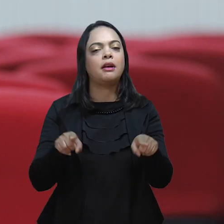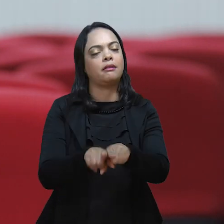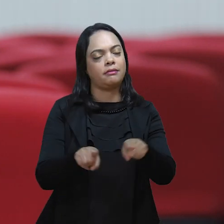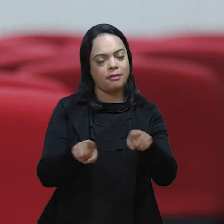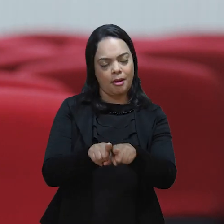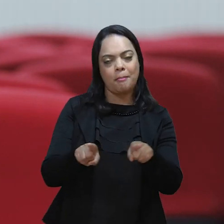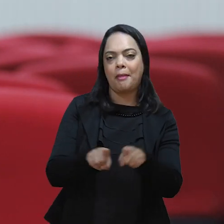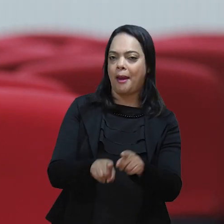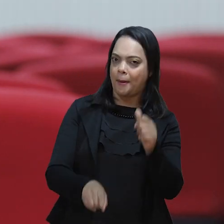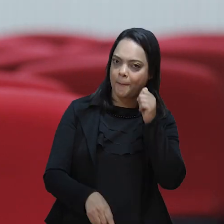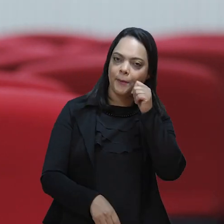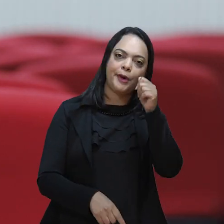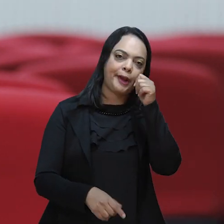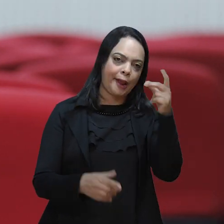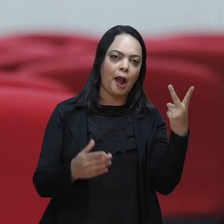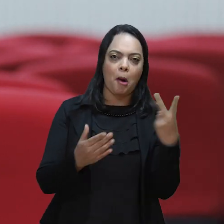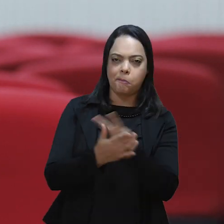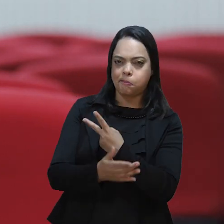podem ser ignoradas.